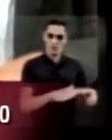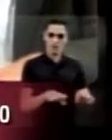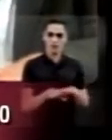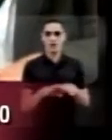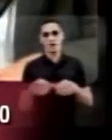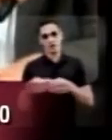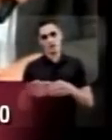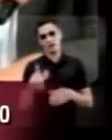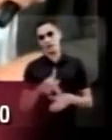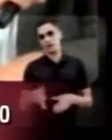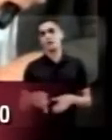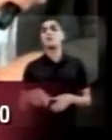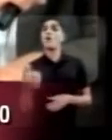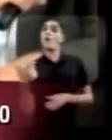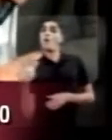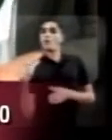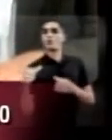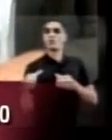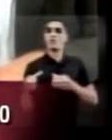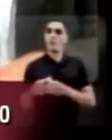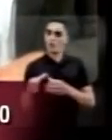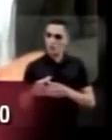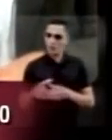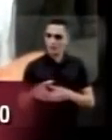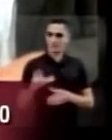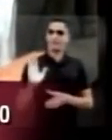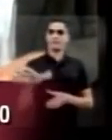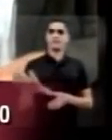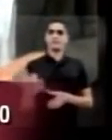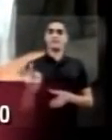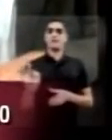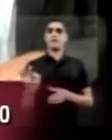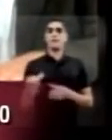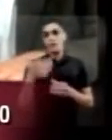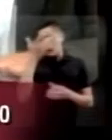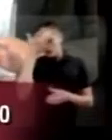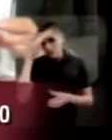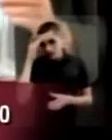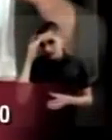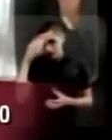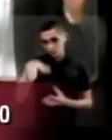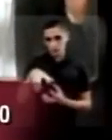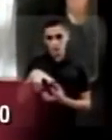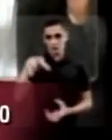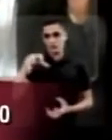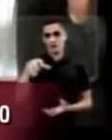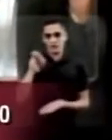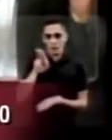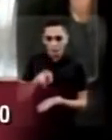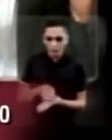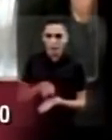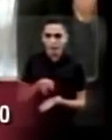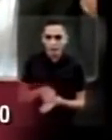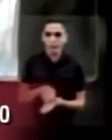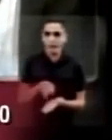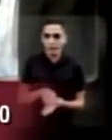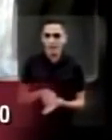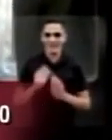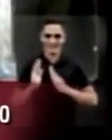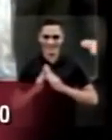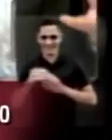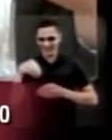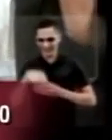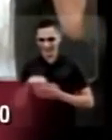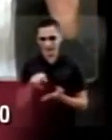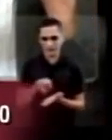foi escolhido foi os idosos acamados. O idoso acamado, ele não tem condição de